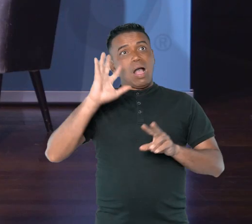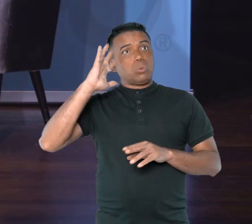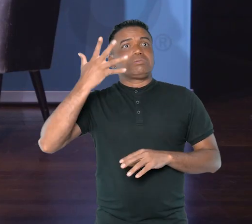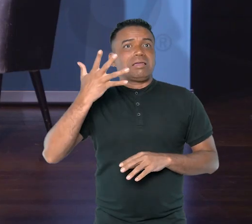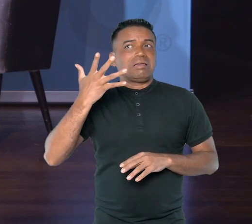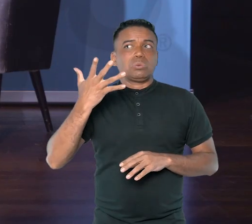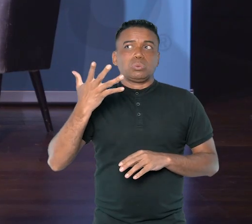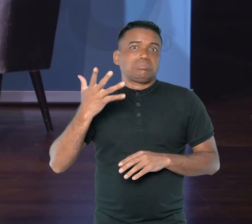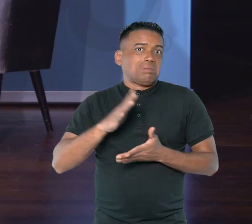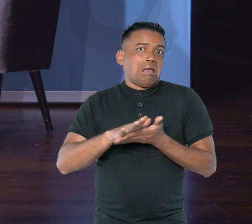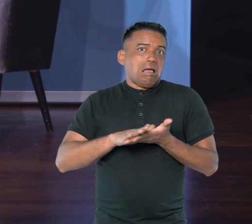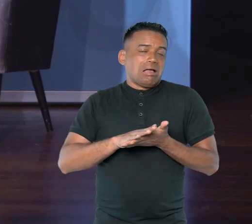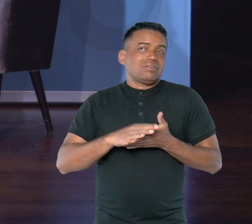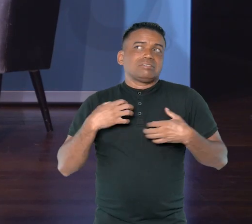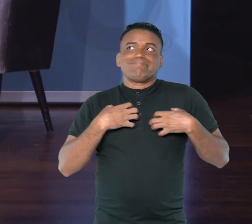se frustra, né?